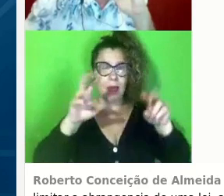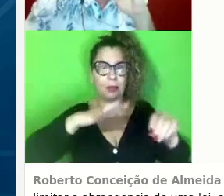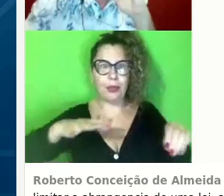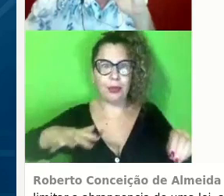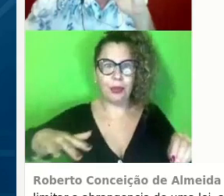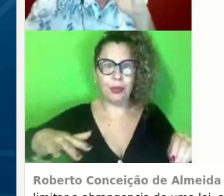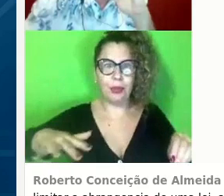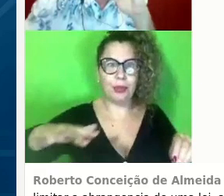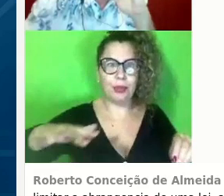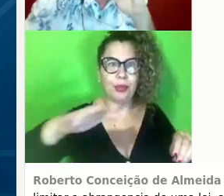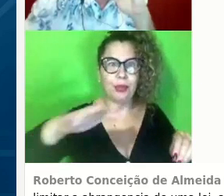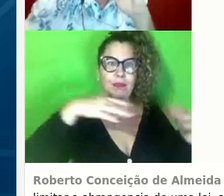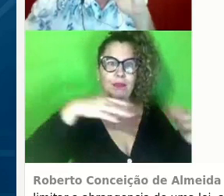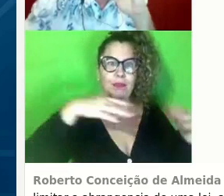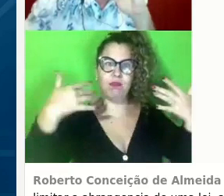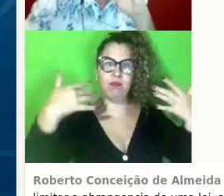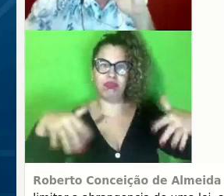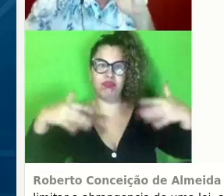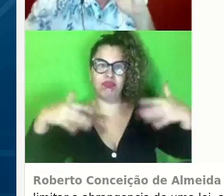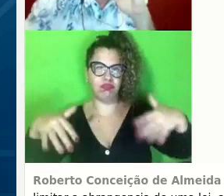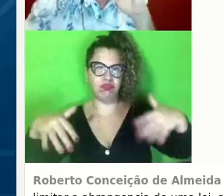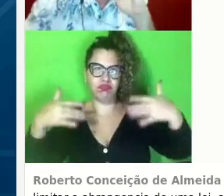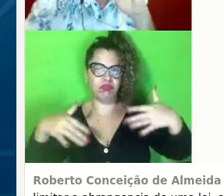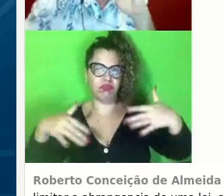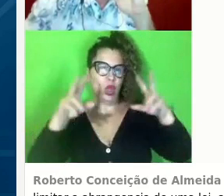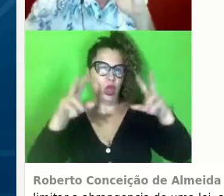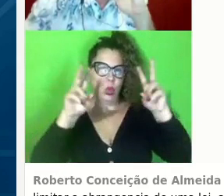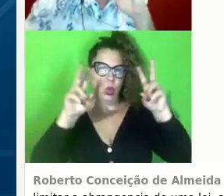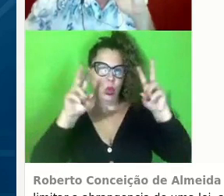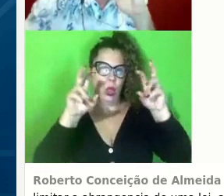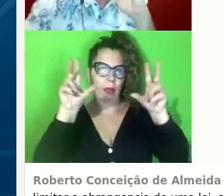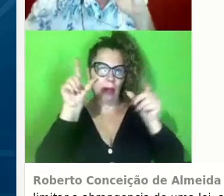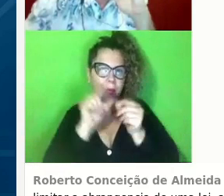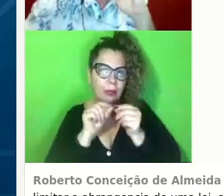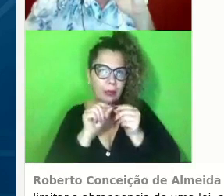é um tema muito instigante para a nossa sociedade, principalmente